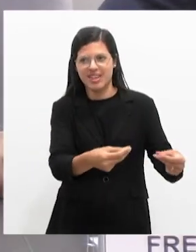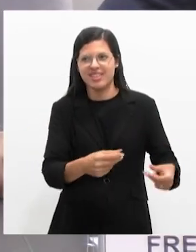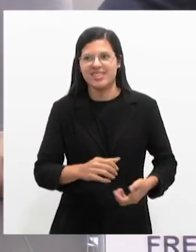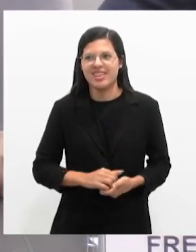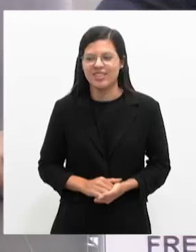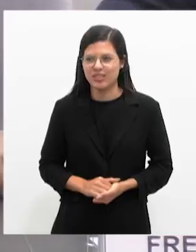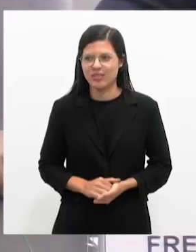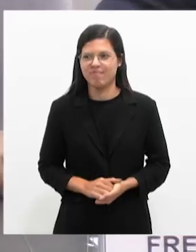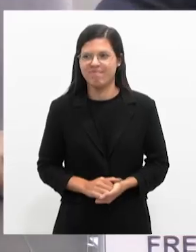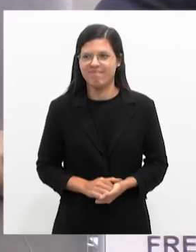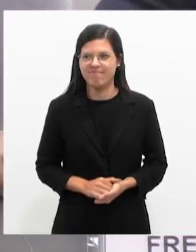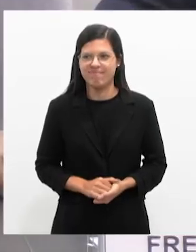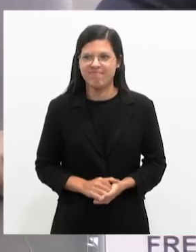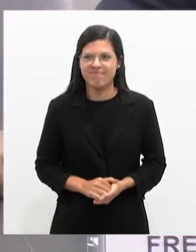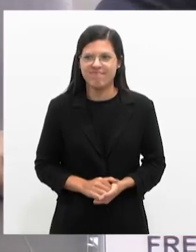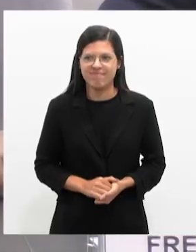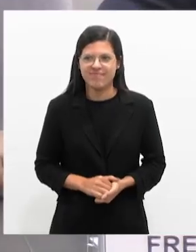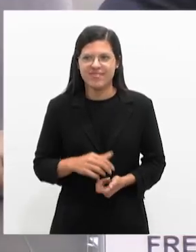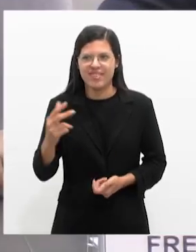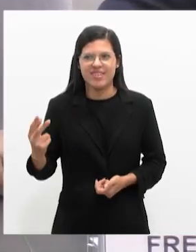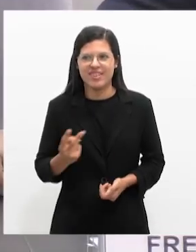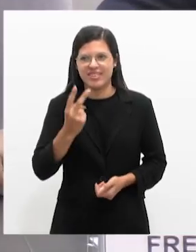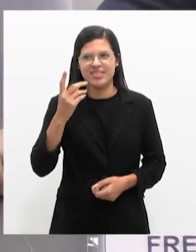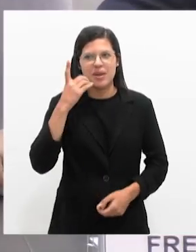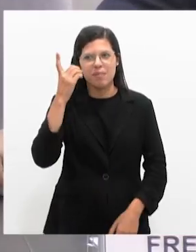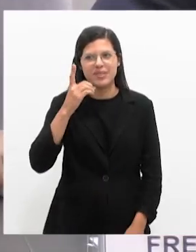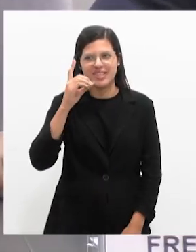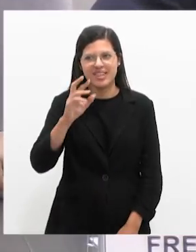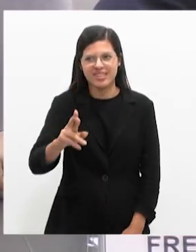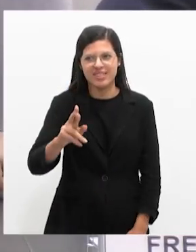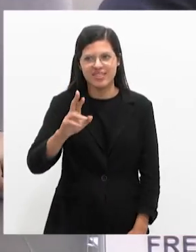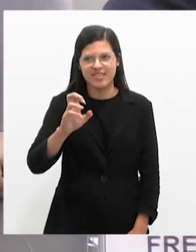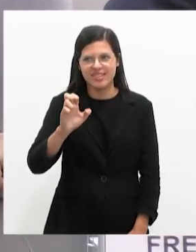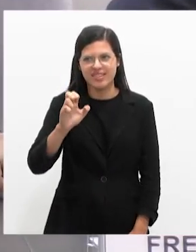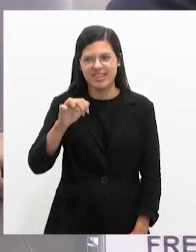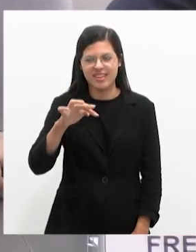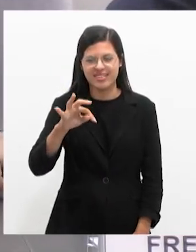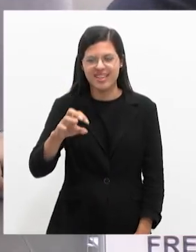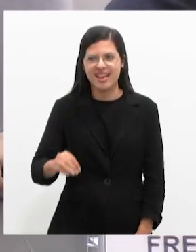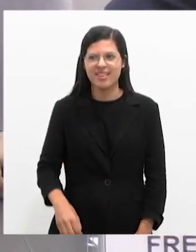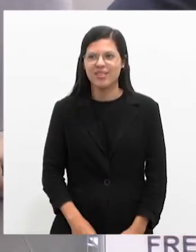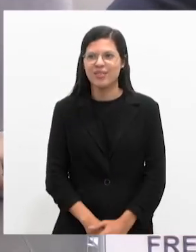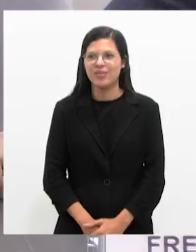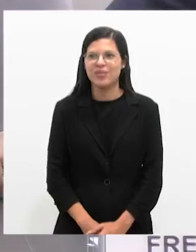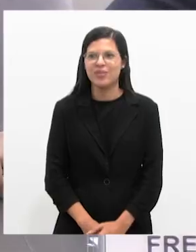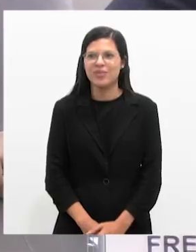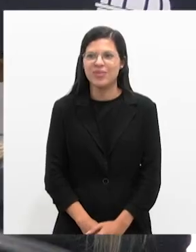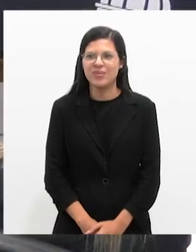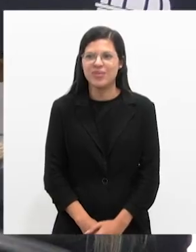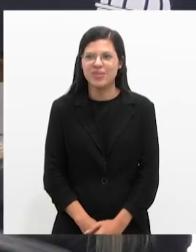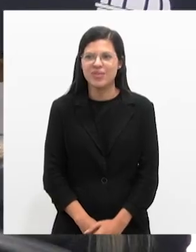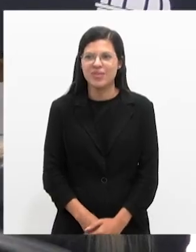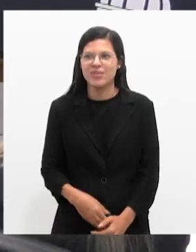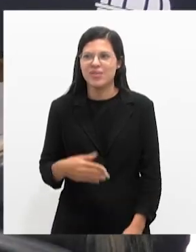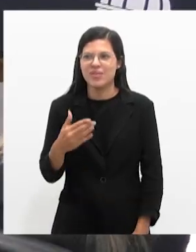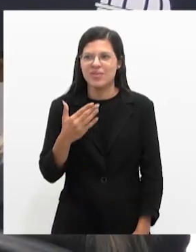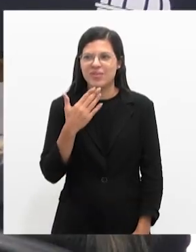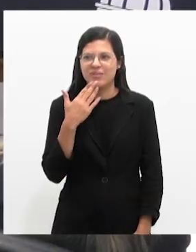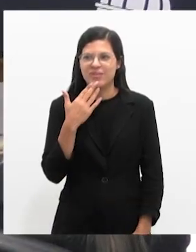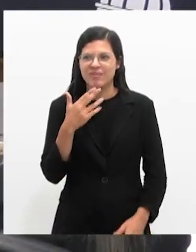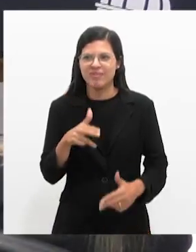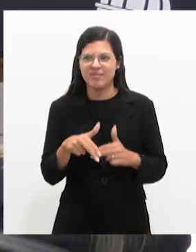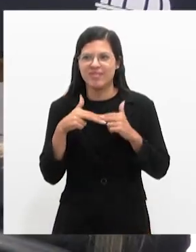tempo. Então, aqui nosso reconhecimento ao deputado Renato Machado. Por isso que eu critico o deputado Deodalto.